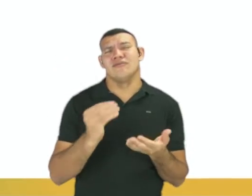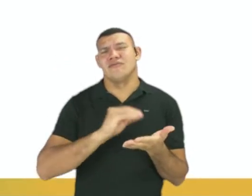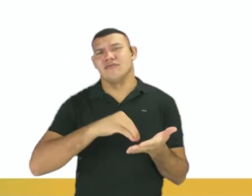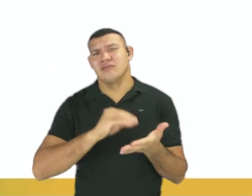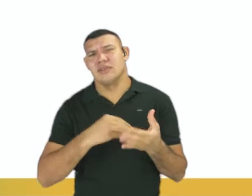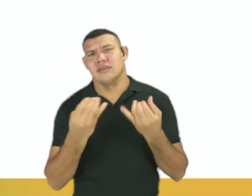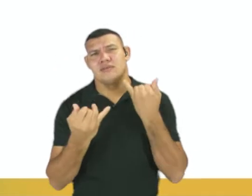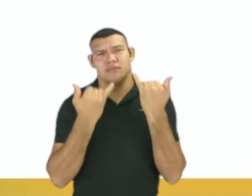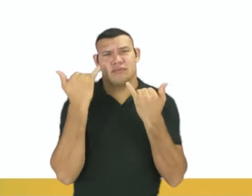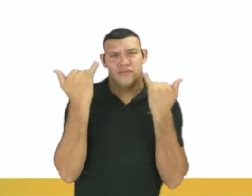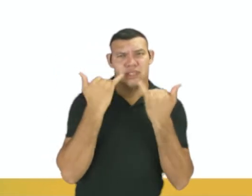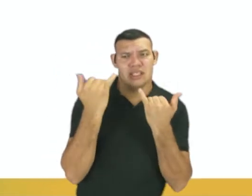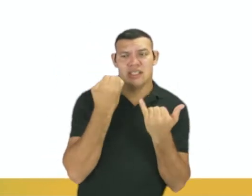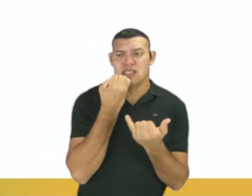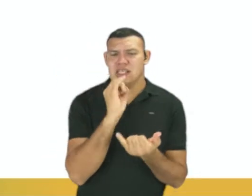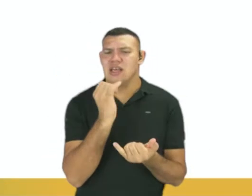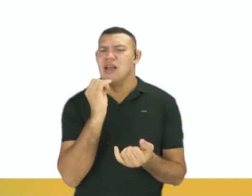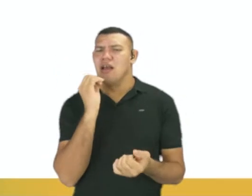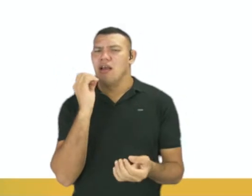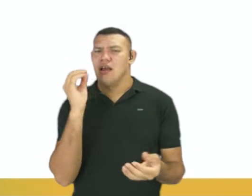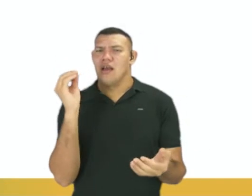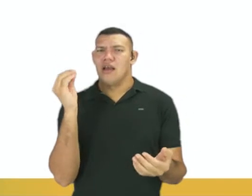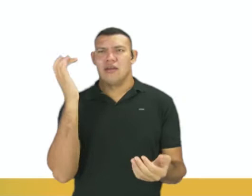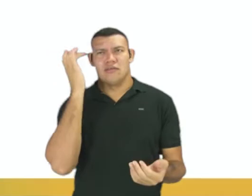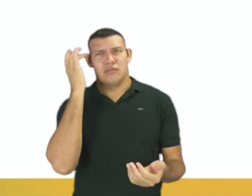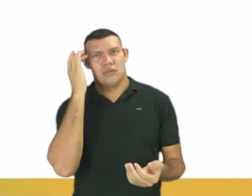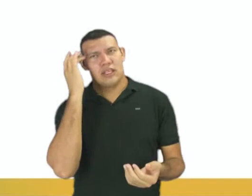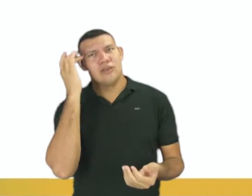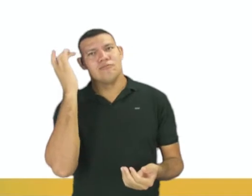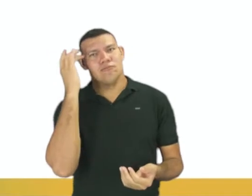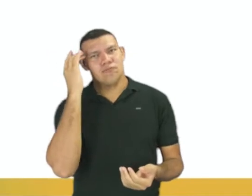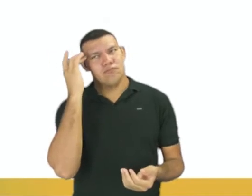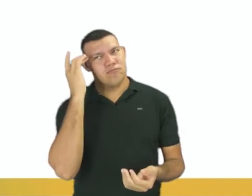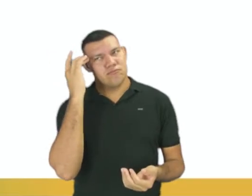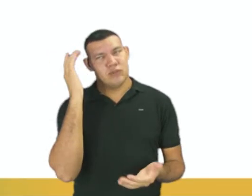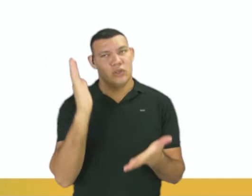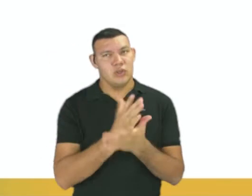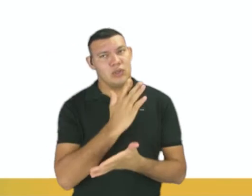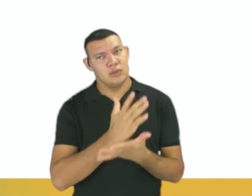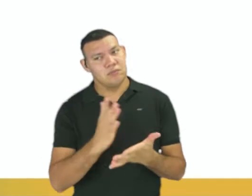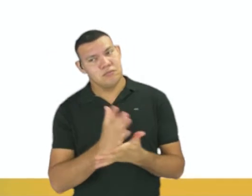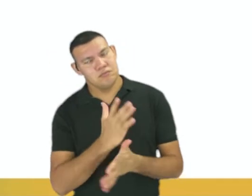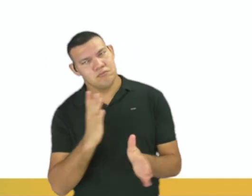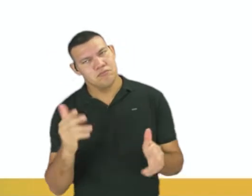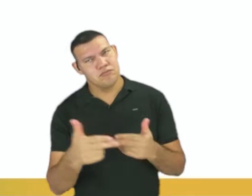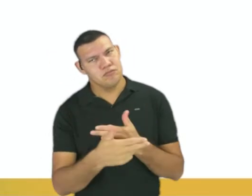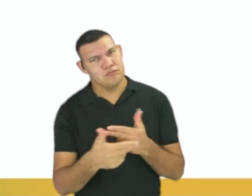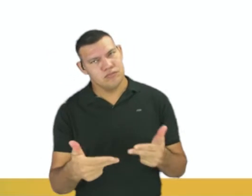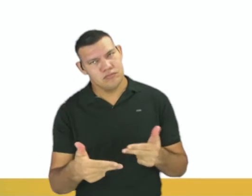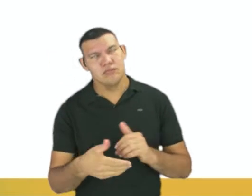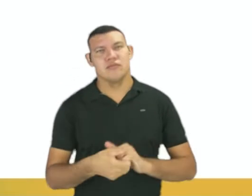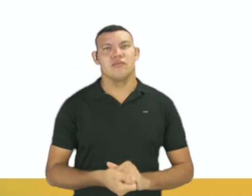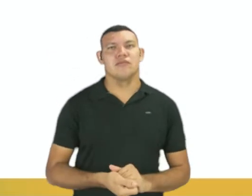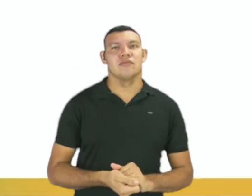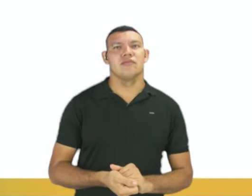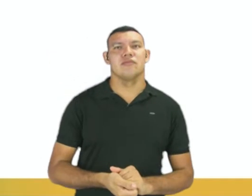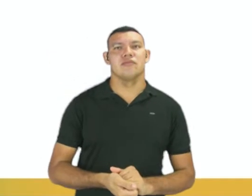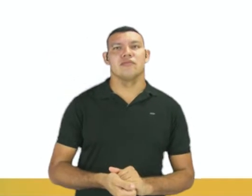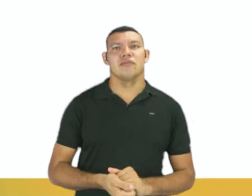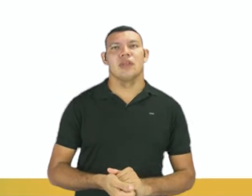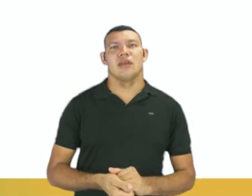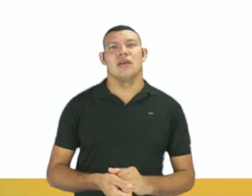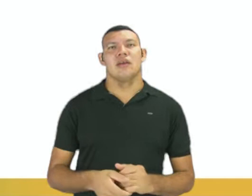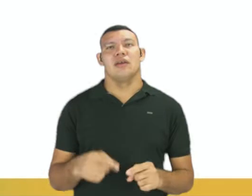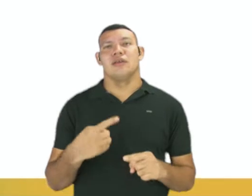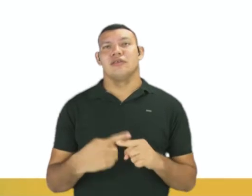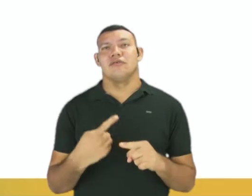pois quem acha acha alguma coisa tu é isso acontece por dentro de nossas cabeças temos uma sintaxe